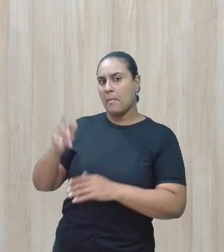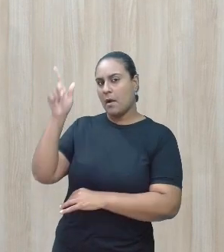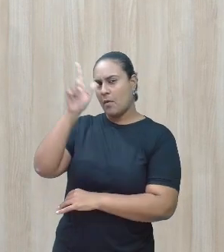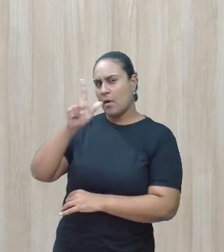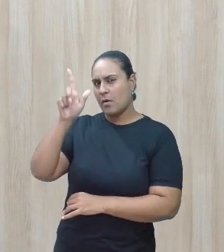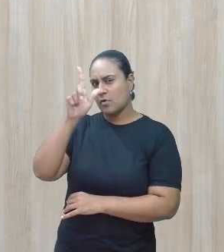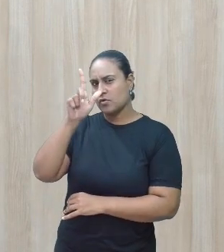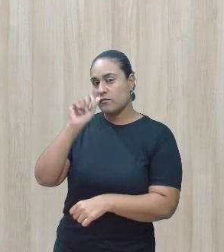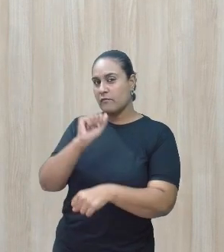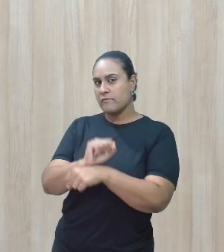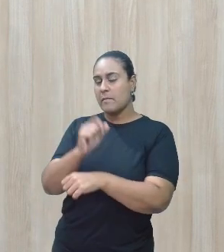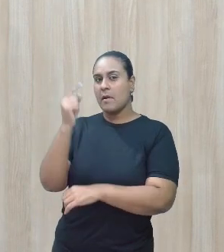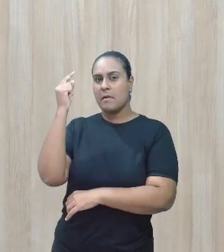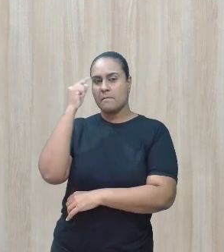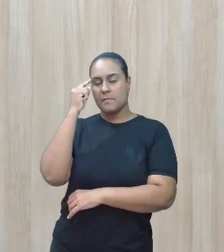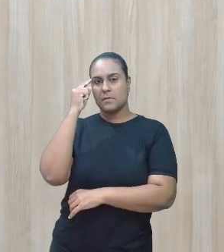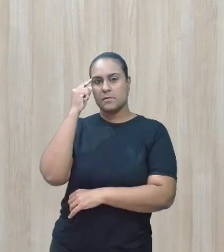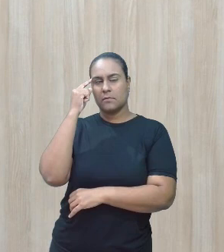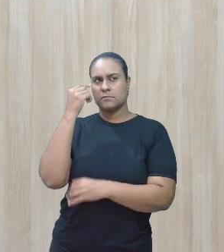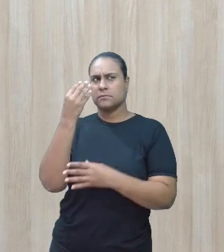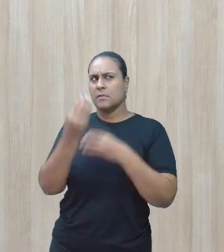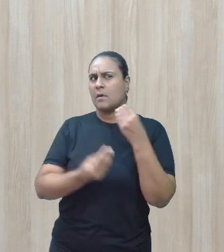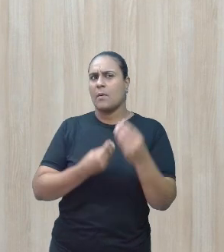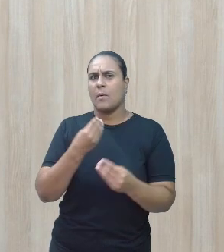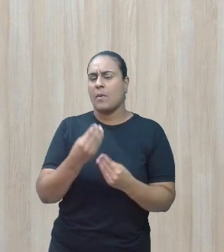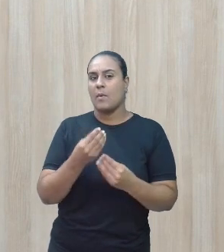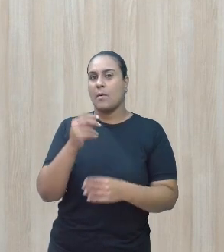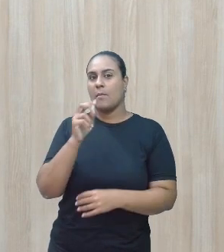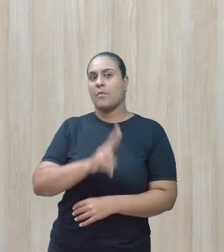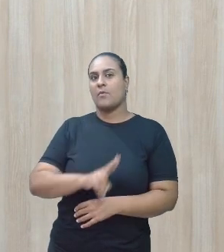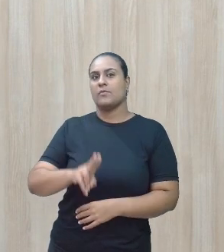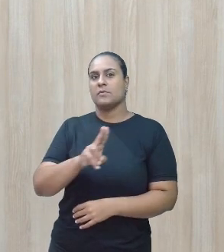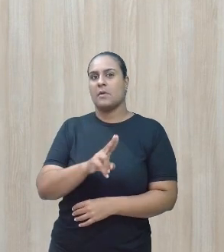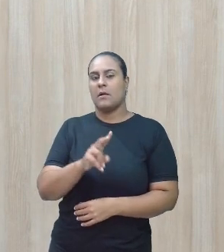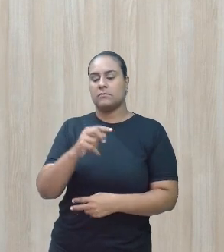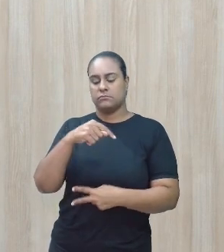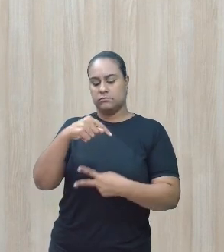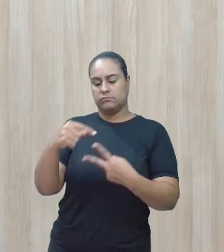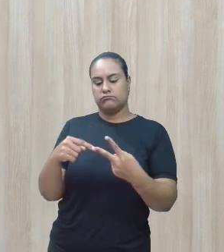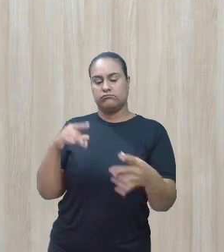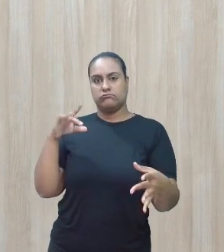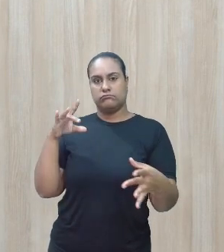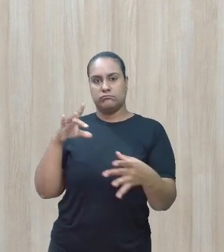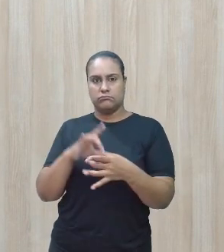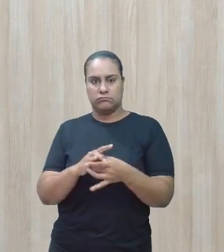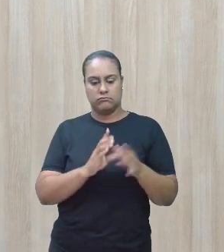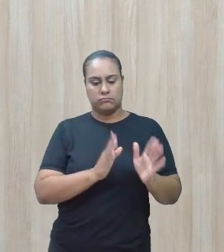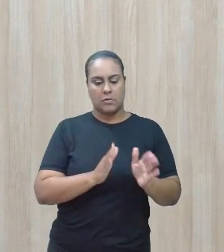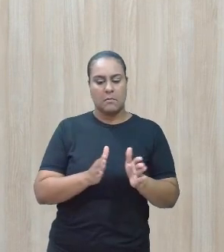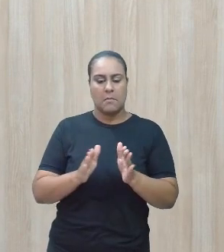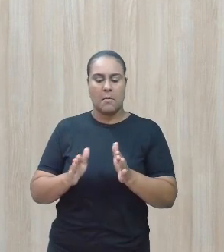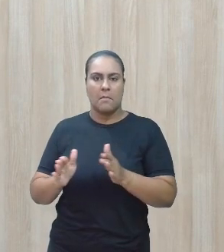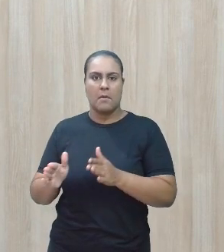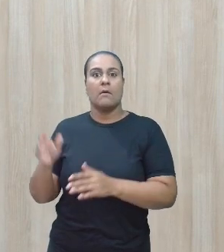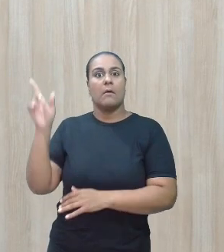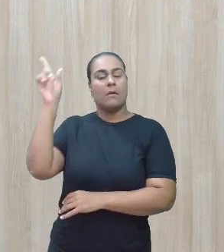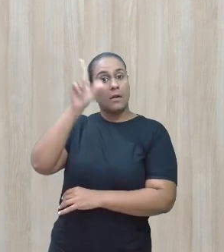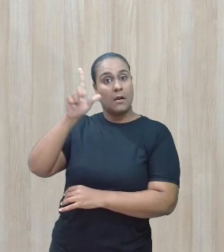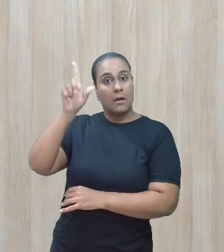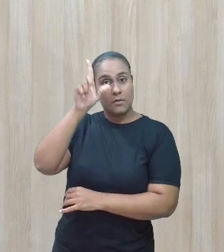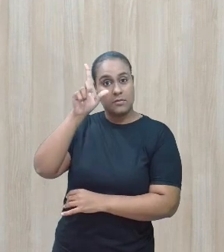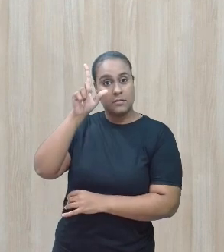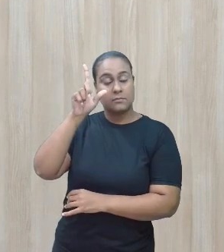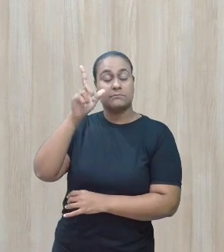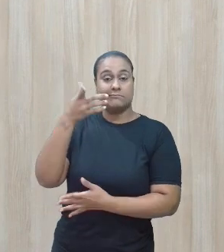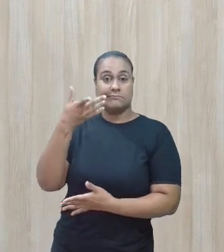vou parar para pensar um pouco como é que eu posso utilizar essas duas relações, seja da sequência, seja da lógica,